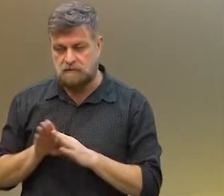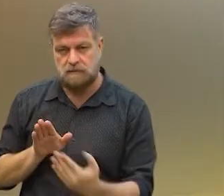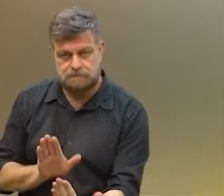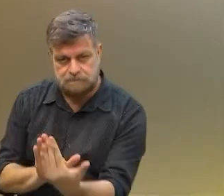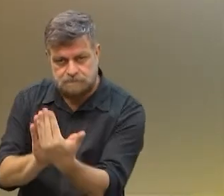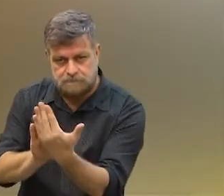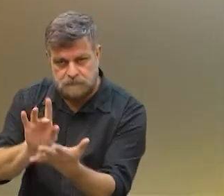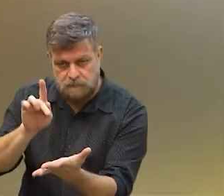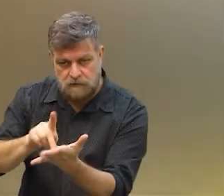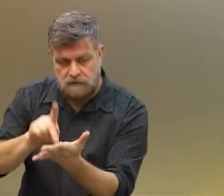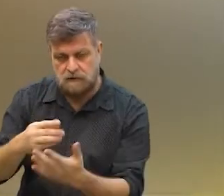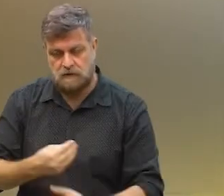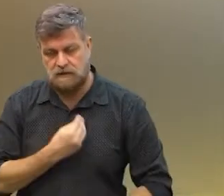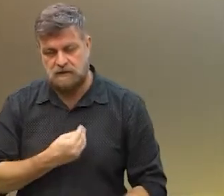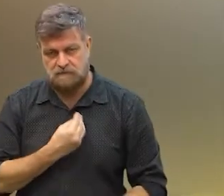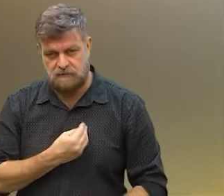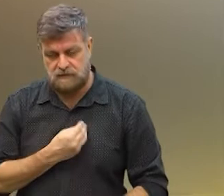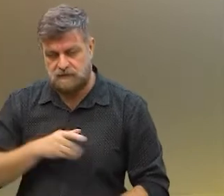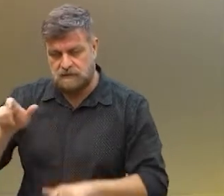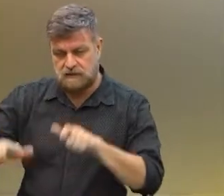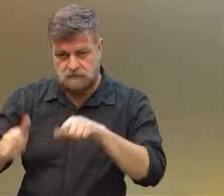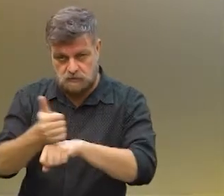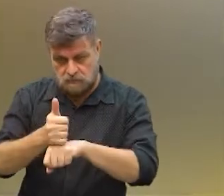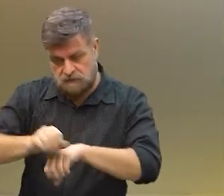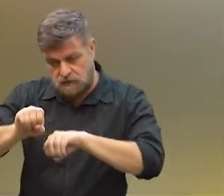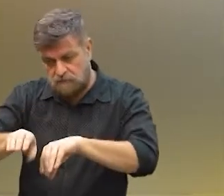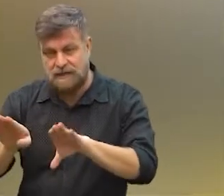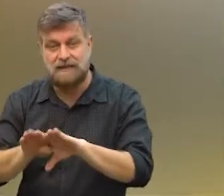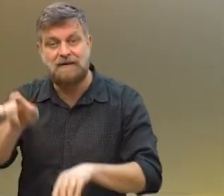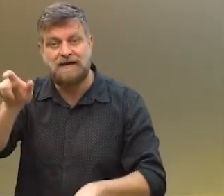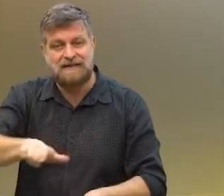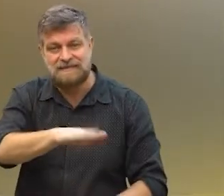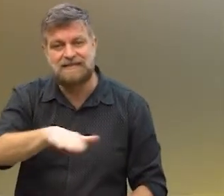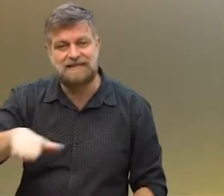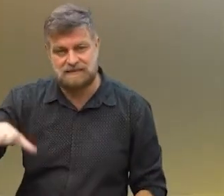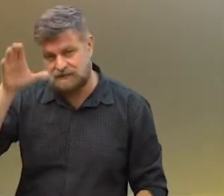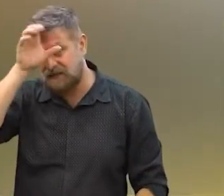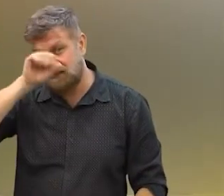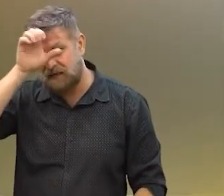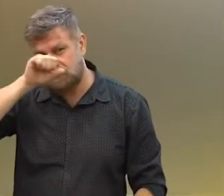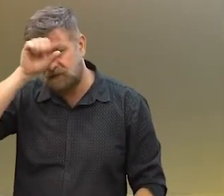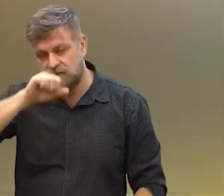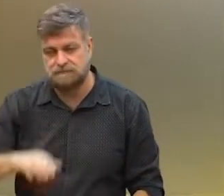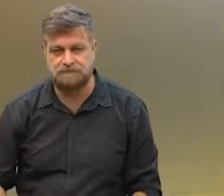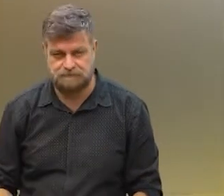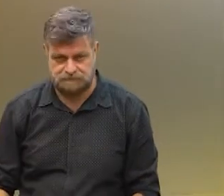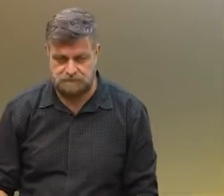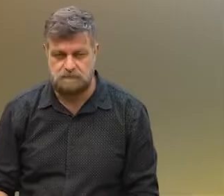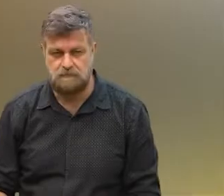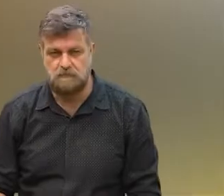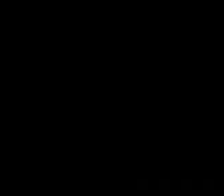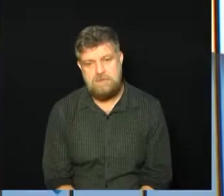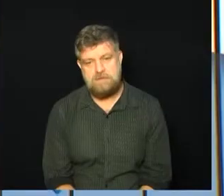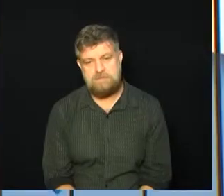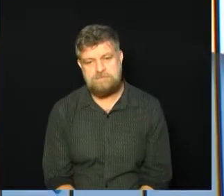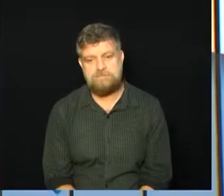impacto real na vida de quem educa e de quem é educado a partir das nossas